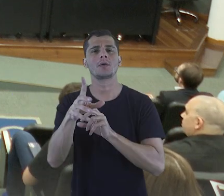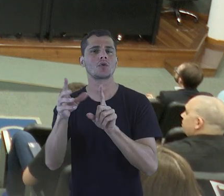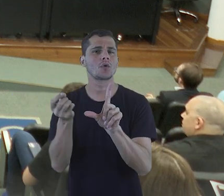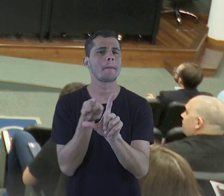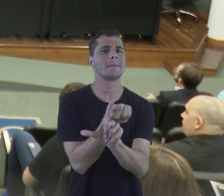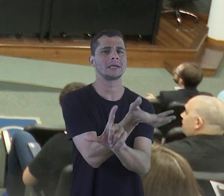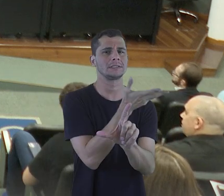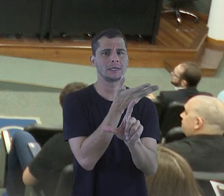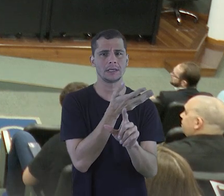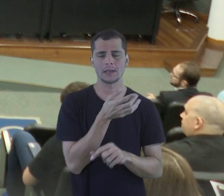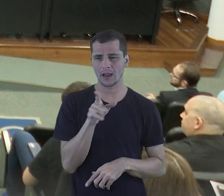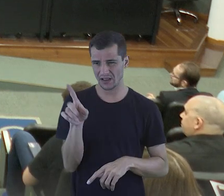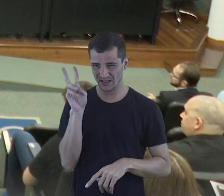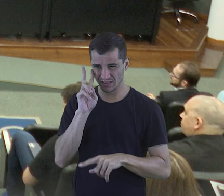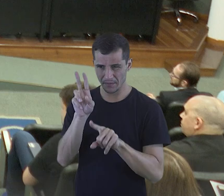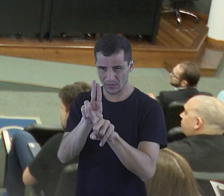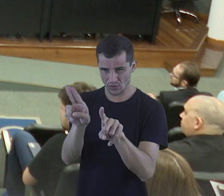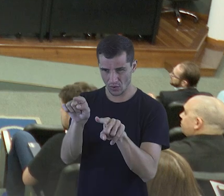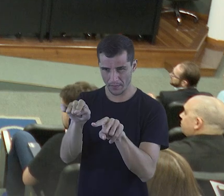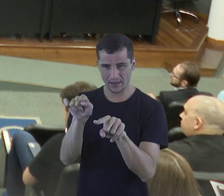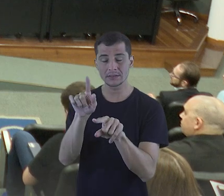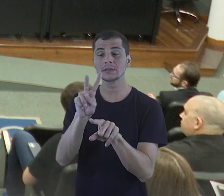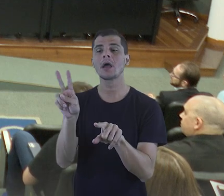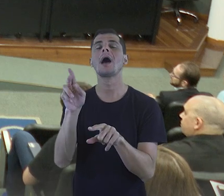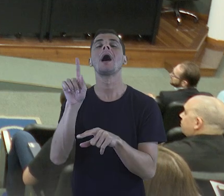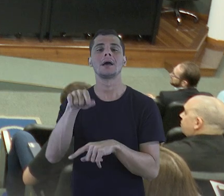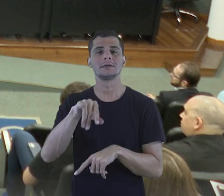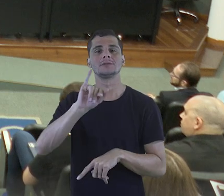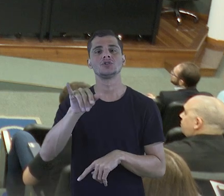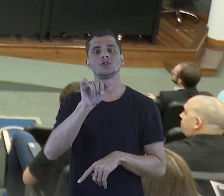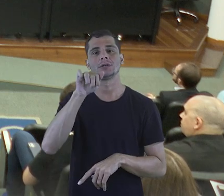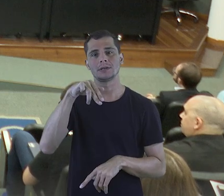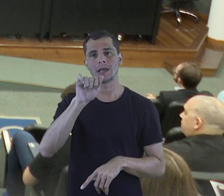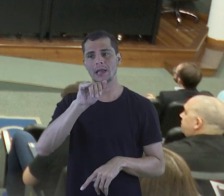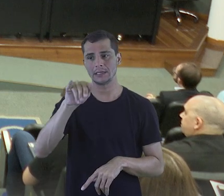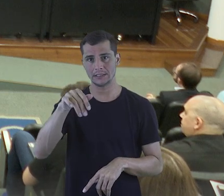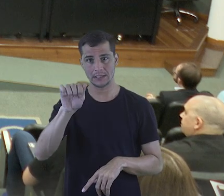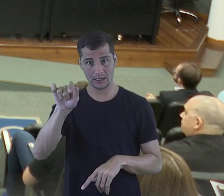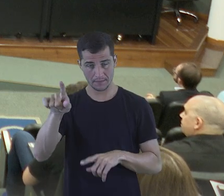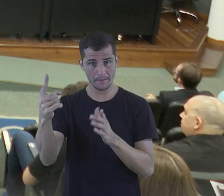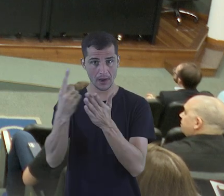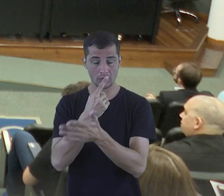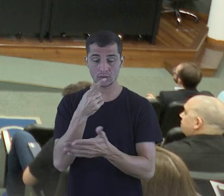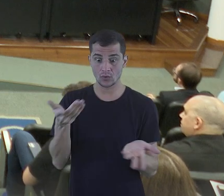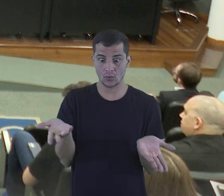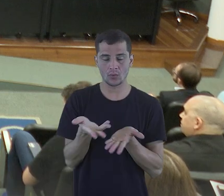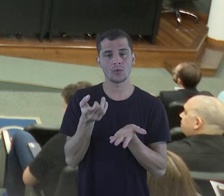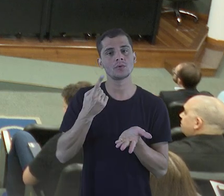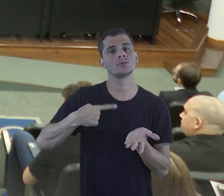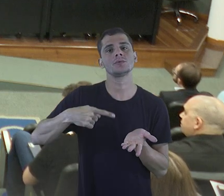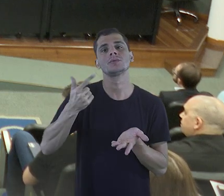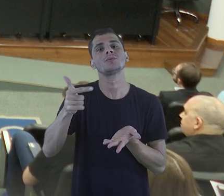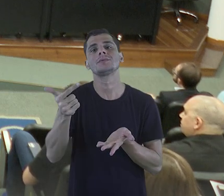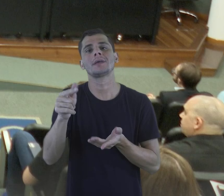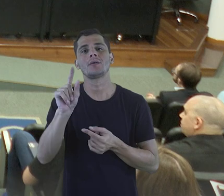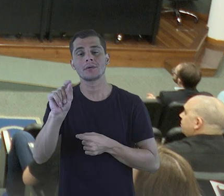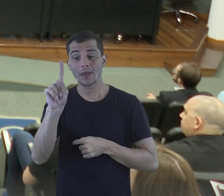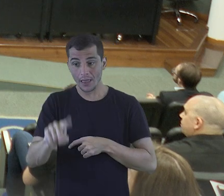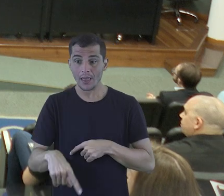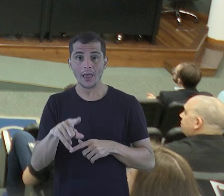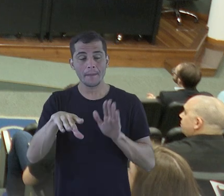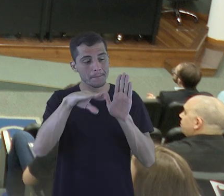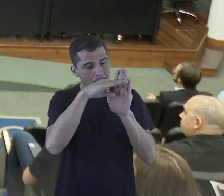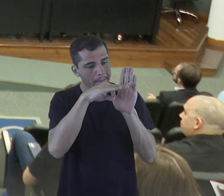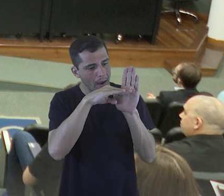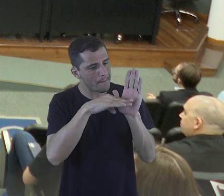acontece? como é que o teu nome? além da Glaucia? Janaína então, que acontece Janaína? o que hoje nós não temos é essa lição de